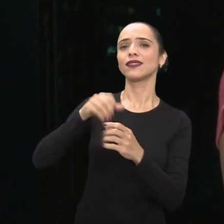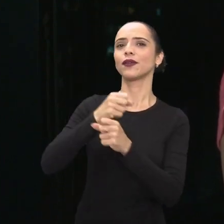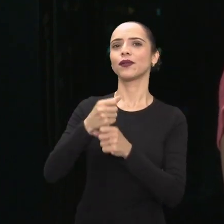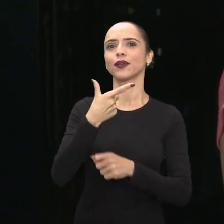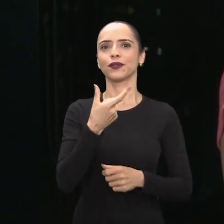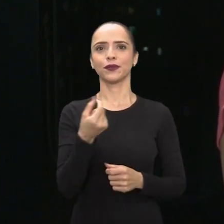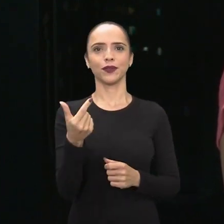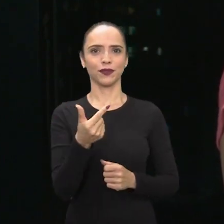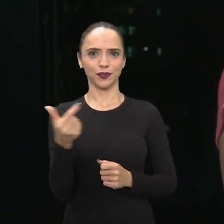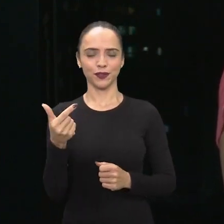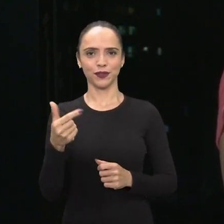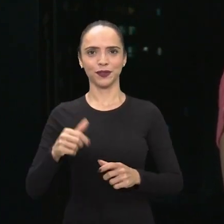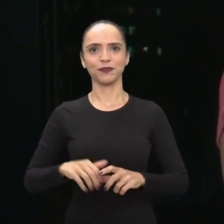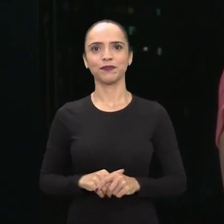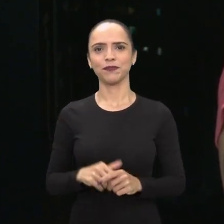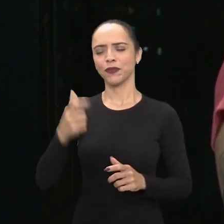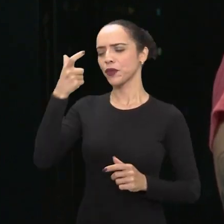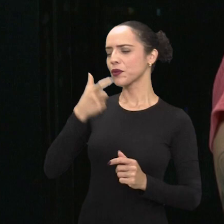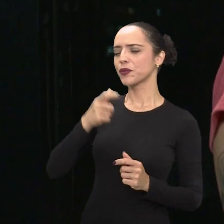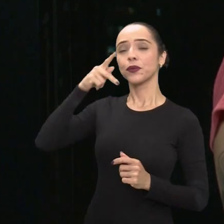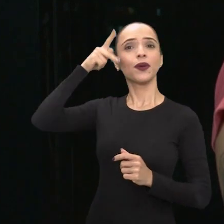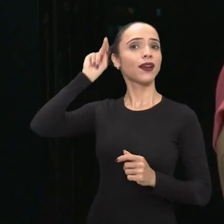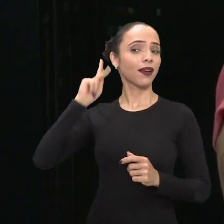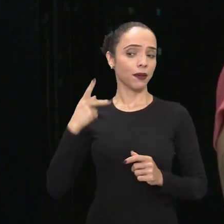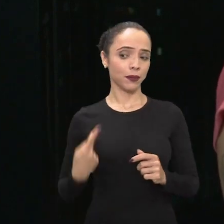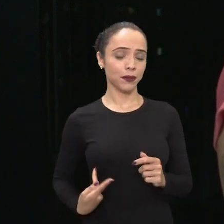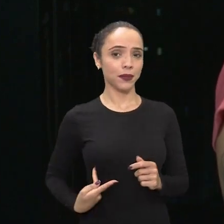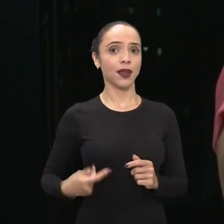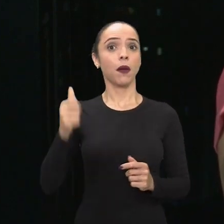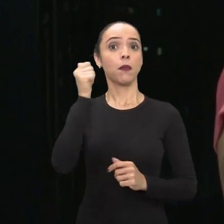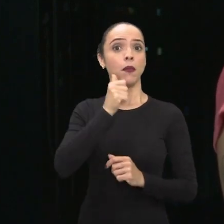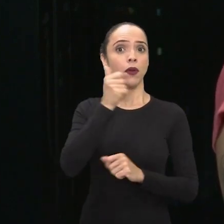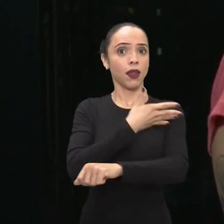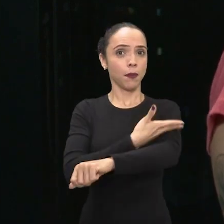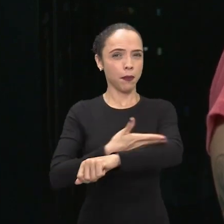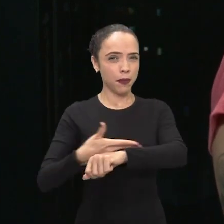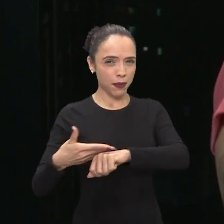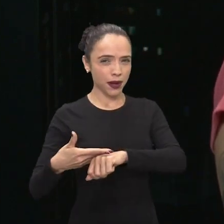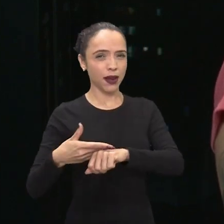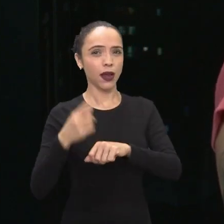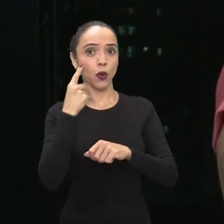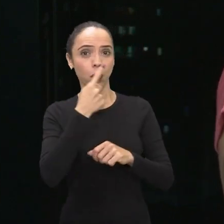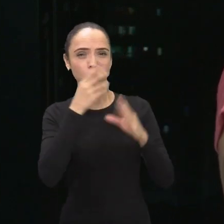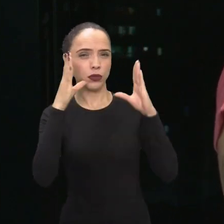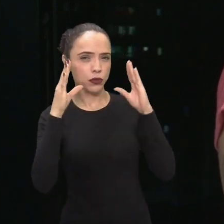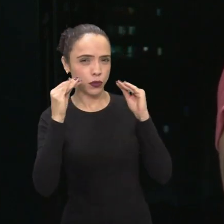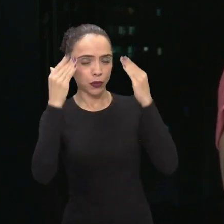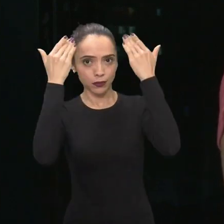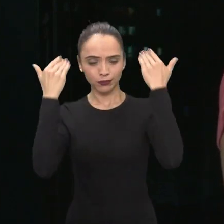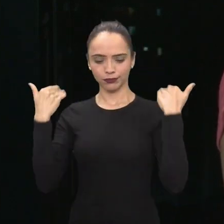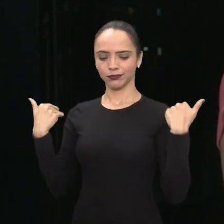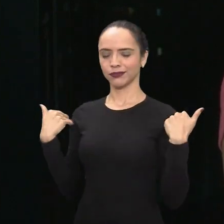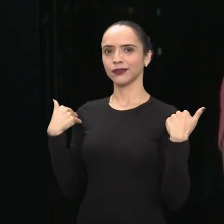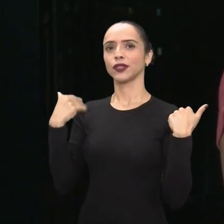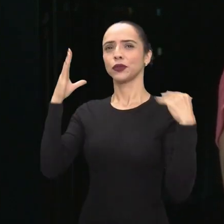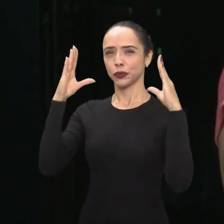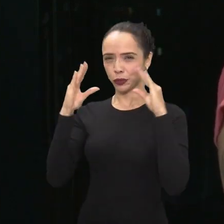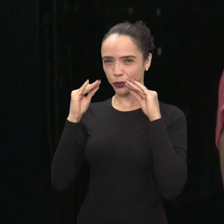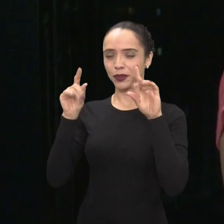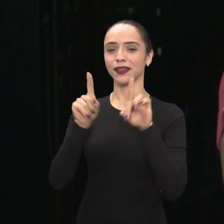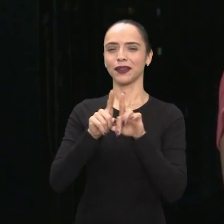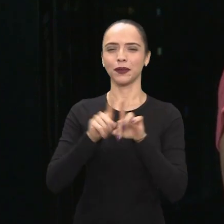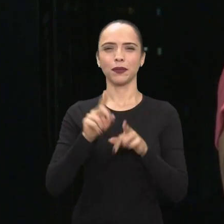2022 Eu sou a Camila Maia uma mulher branca de cabelos escuros na altura dos ombros olhos também escuros